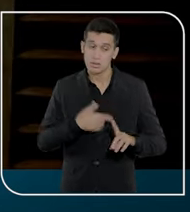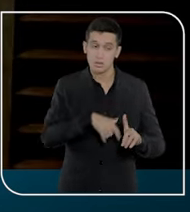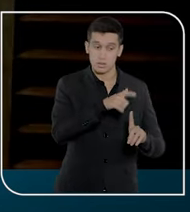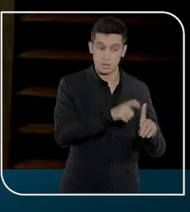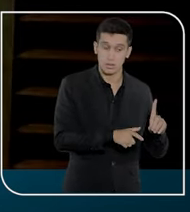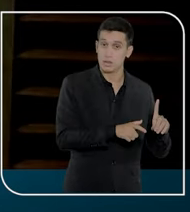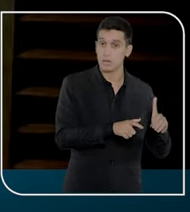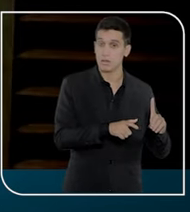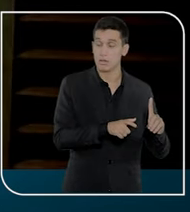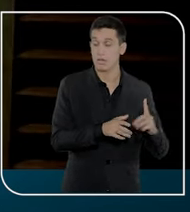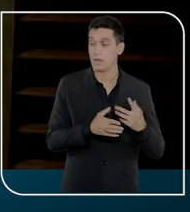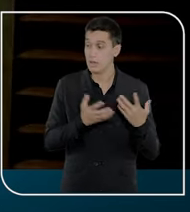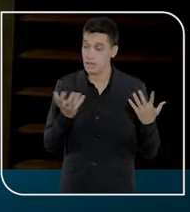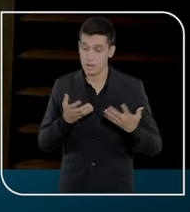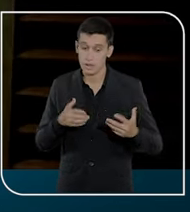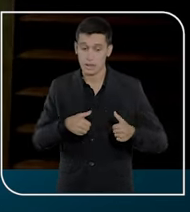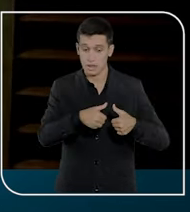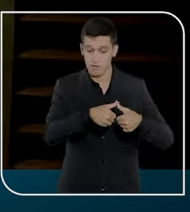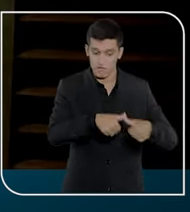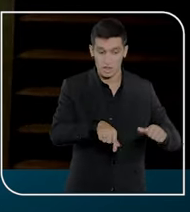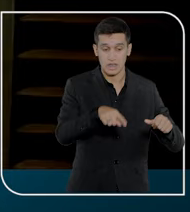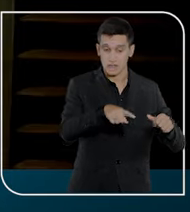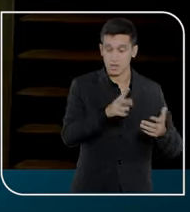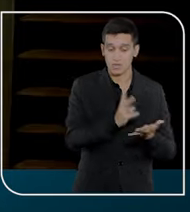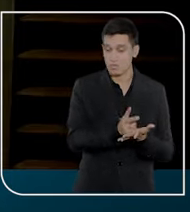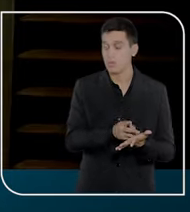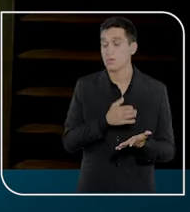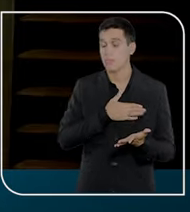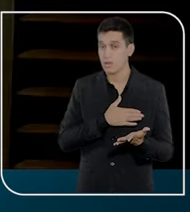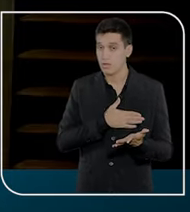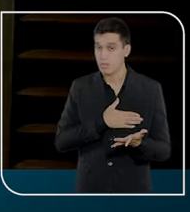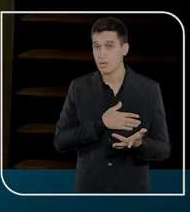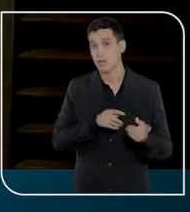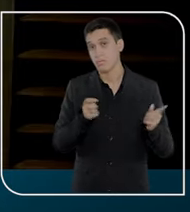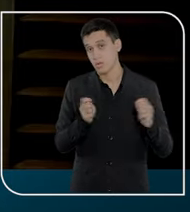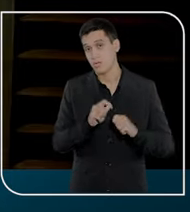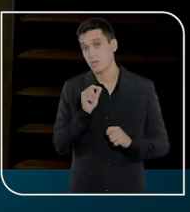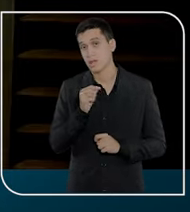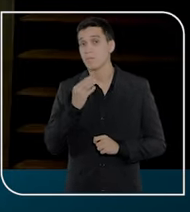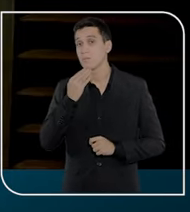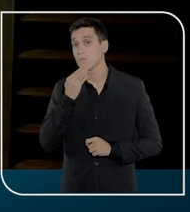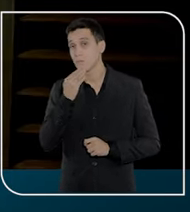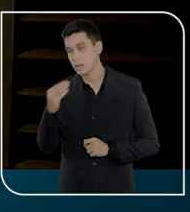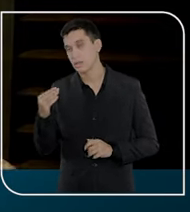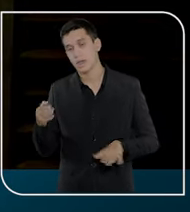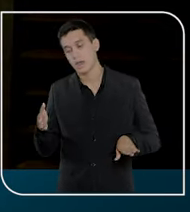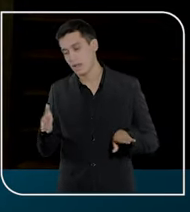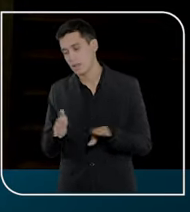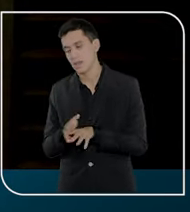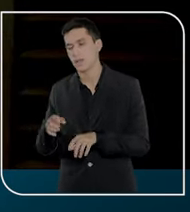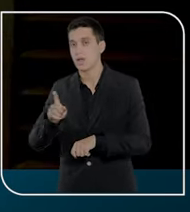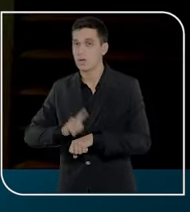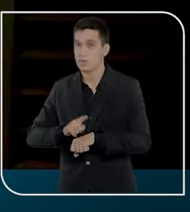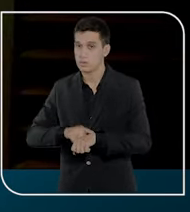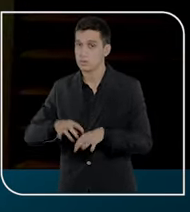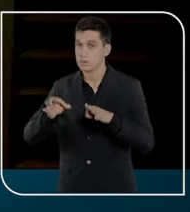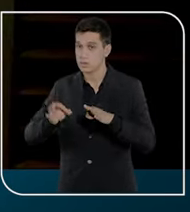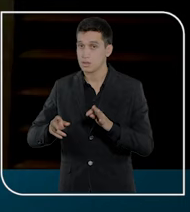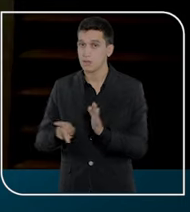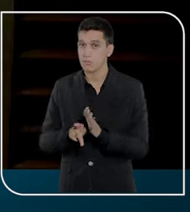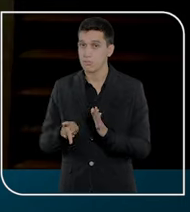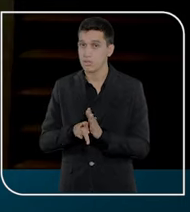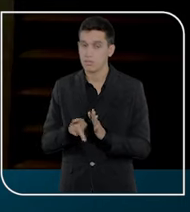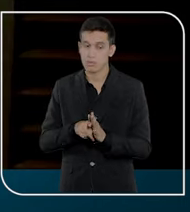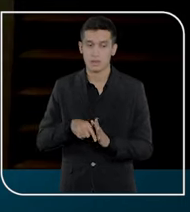credor querendo ficar com o bem, querendo adjudicar o bem, ele pode fazer o pedido até o momento